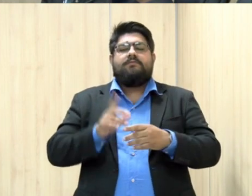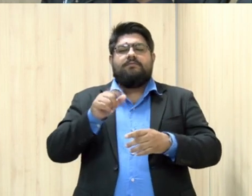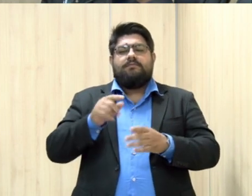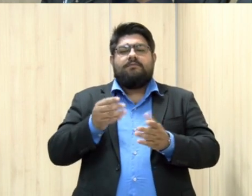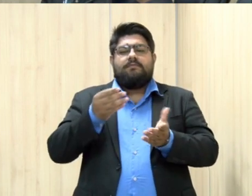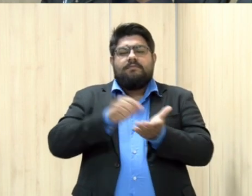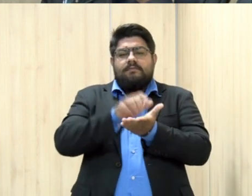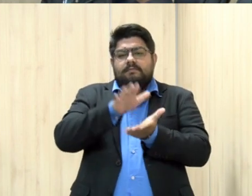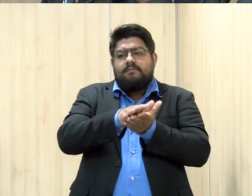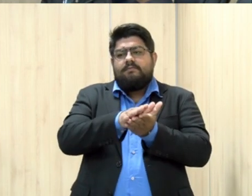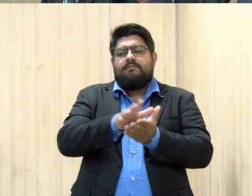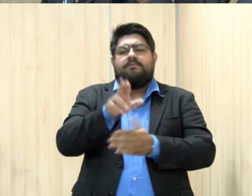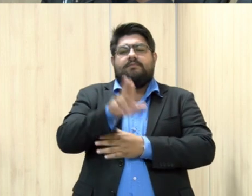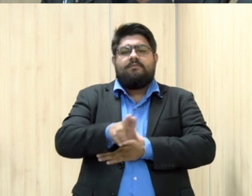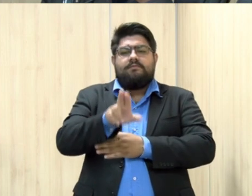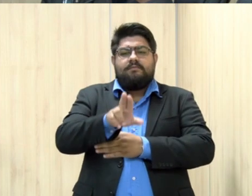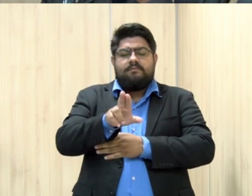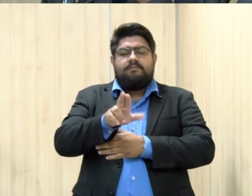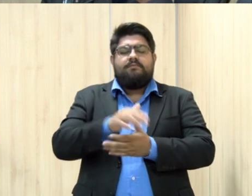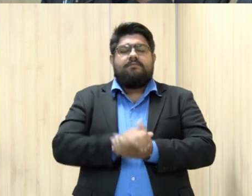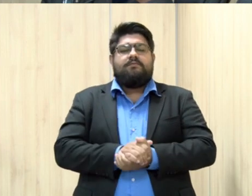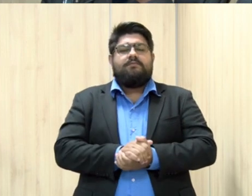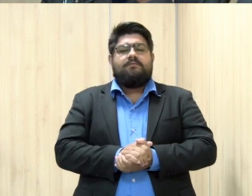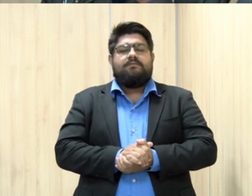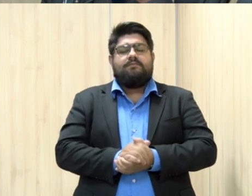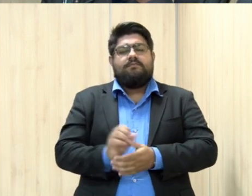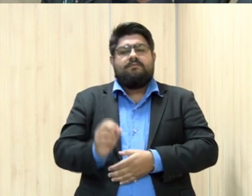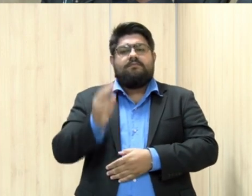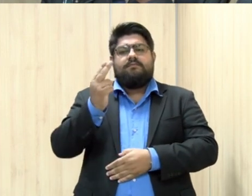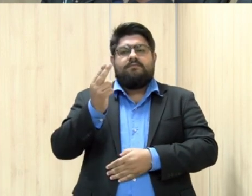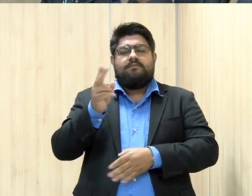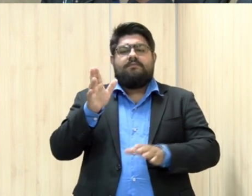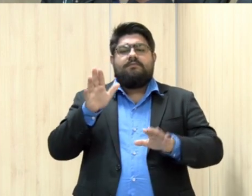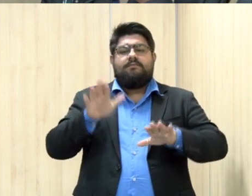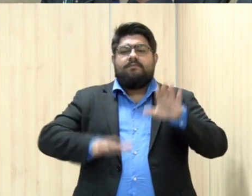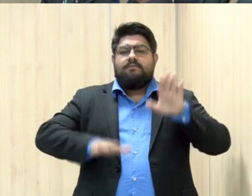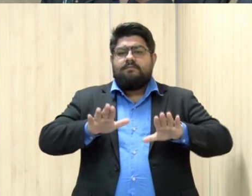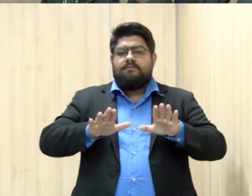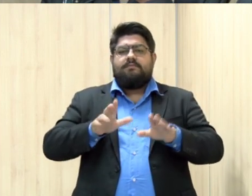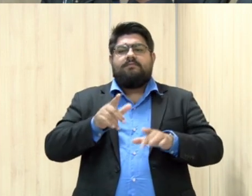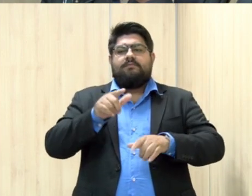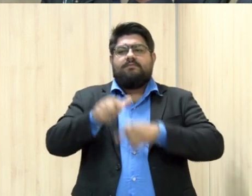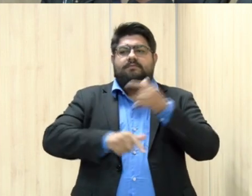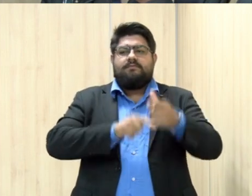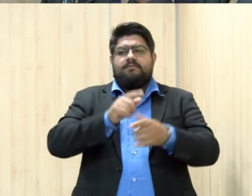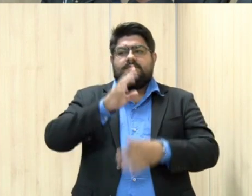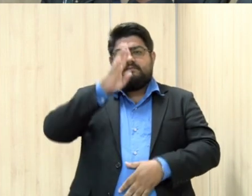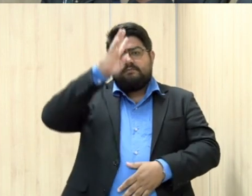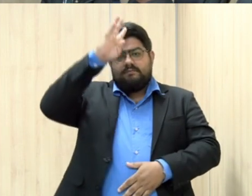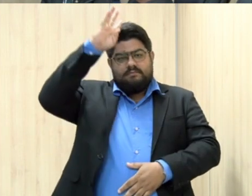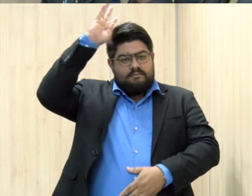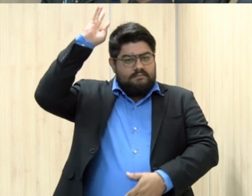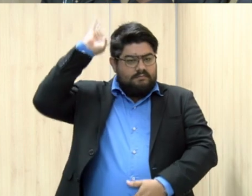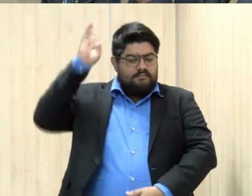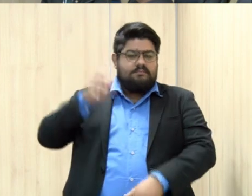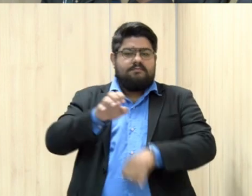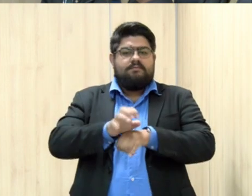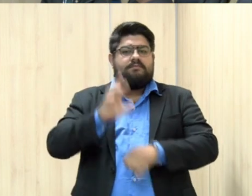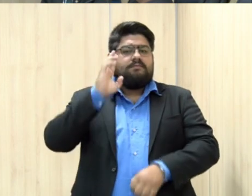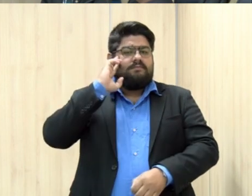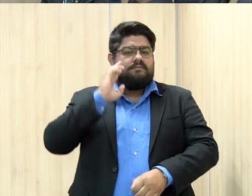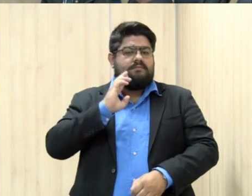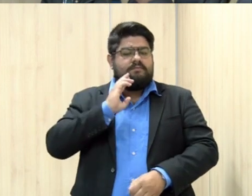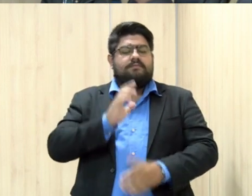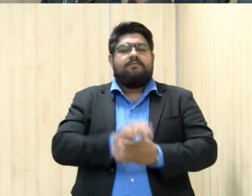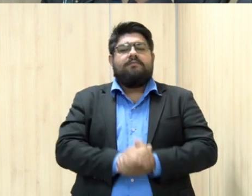taxa de fiscalização e utilização efetiva ou potencial de serviço do Corpo de Bombeiro Militar do Estado de Rondônia